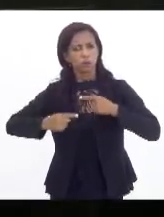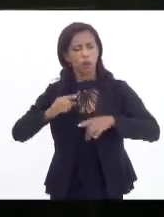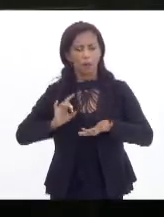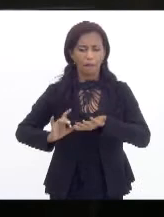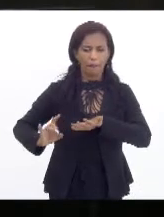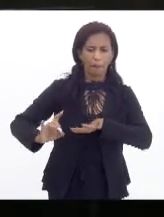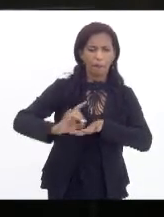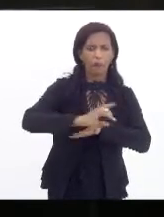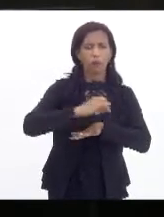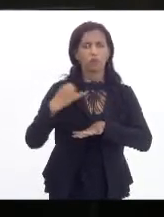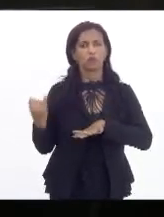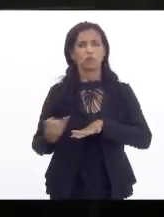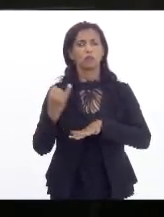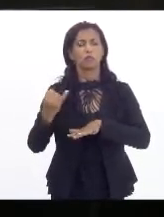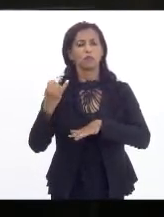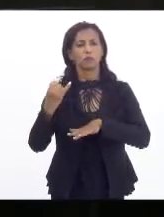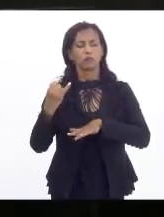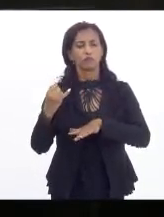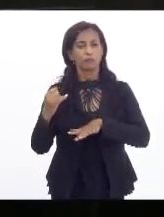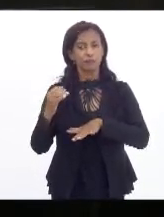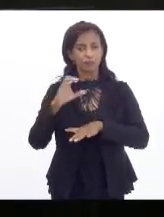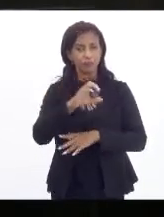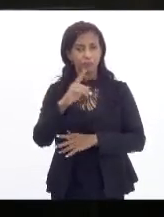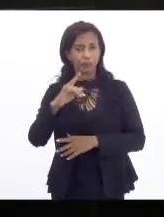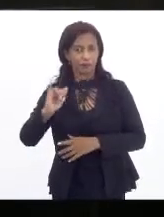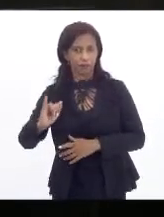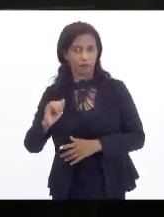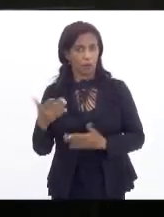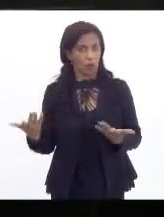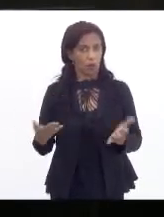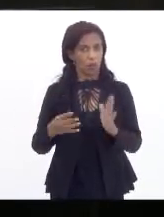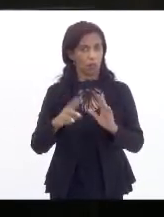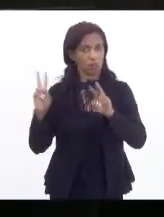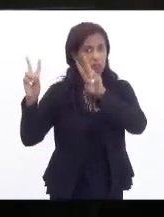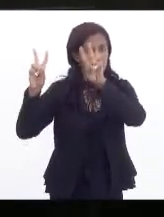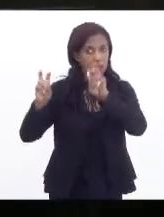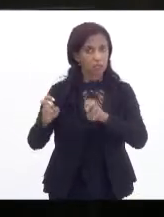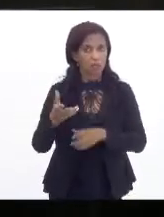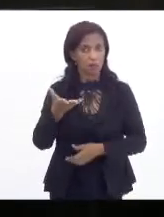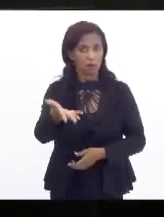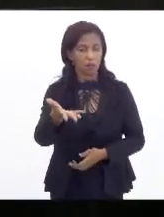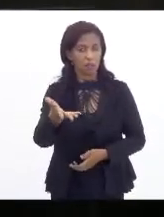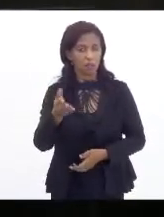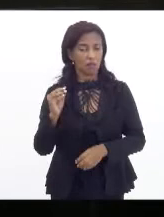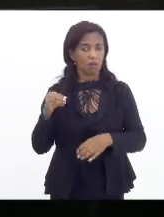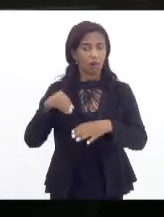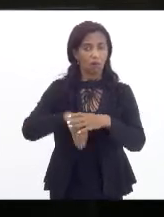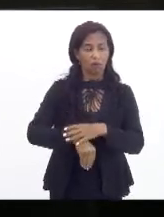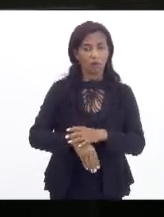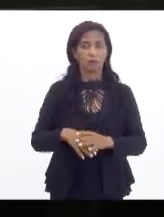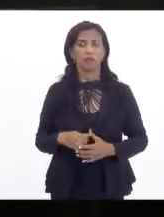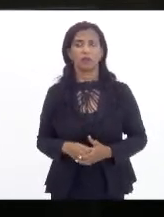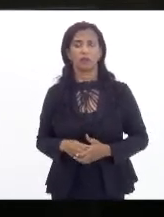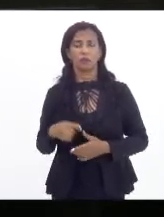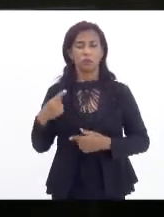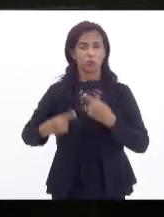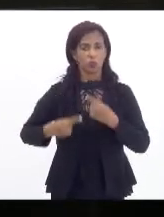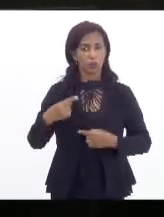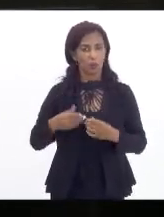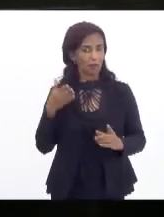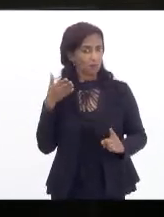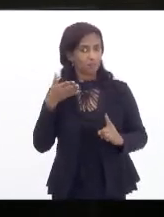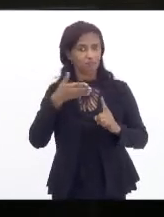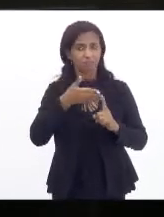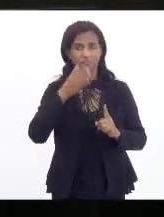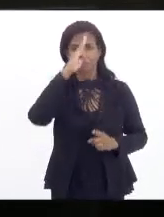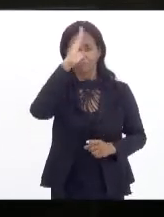específicas do debate da CPI. Ora, esse tema aqui se insere num debate central